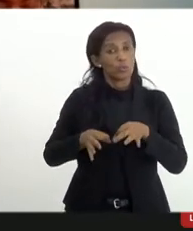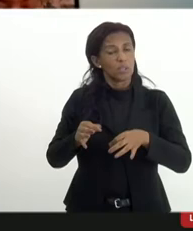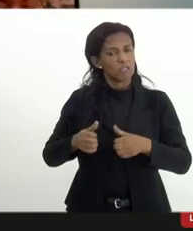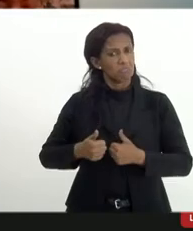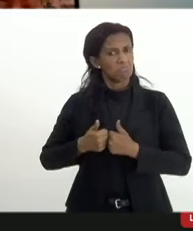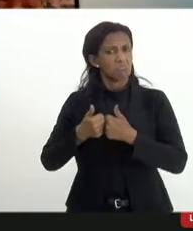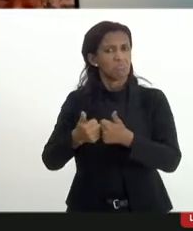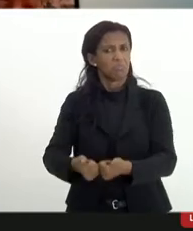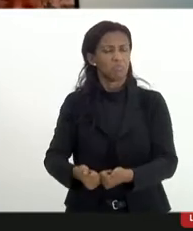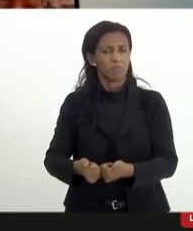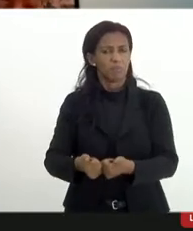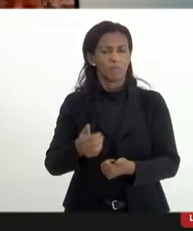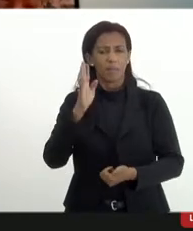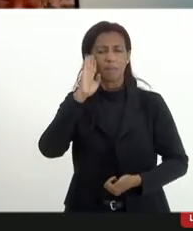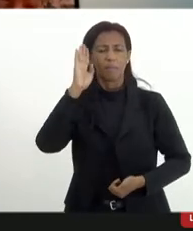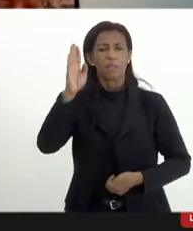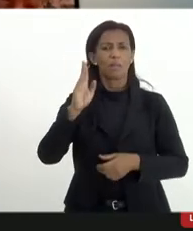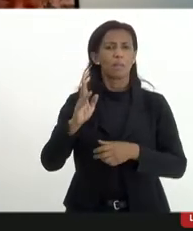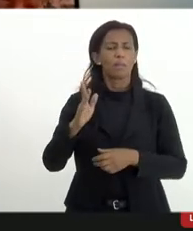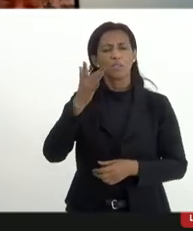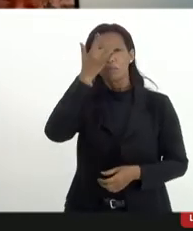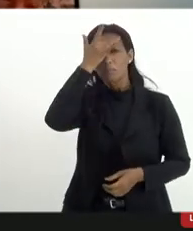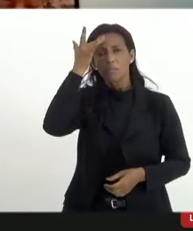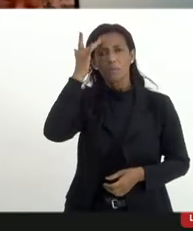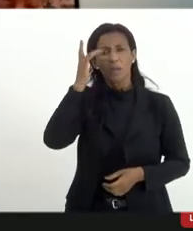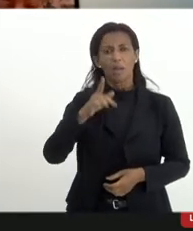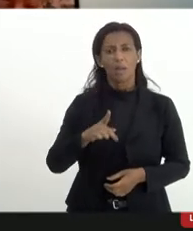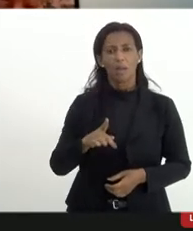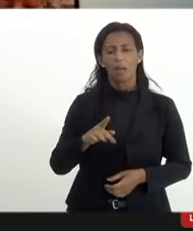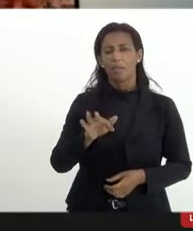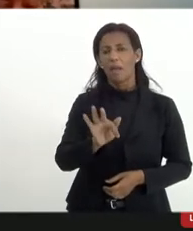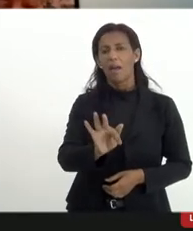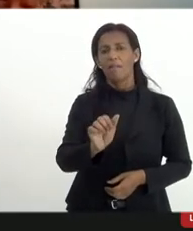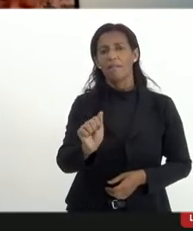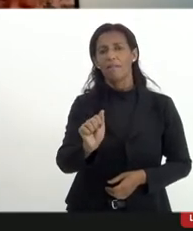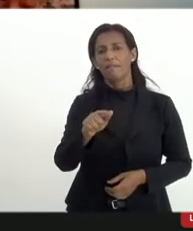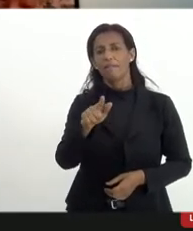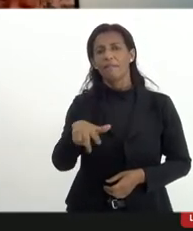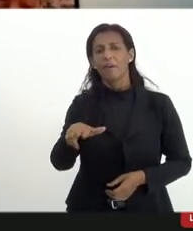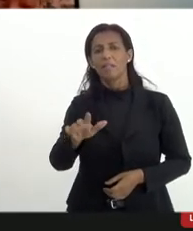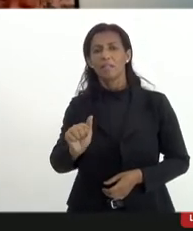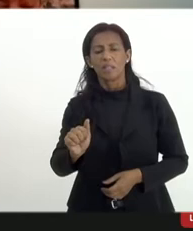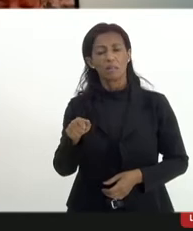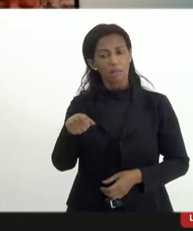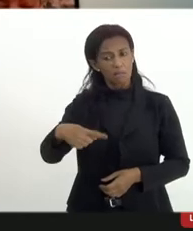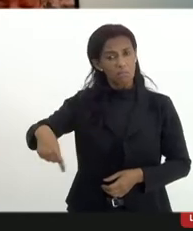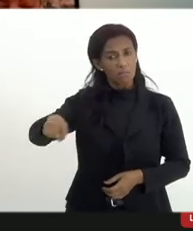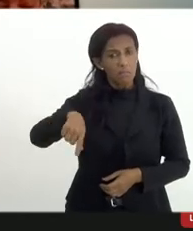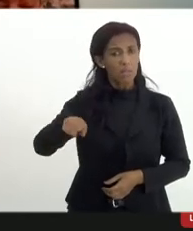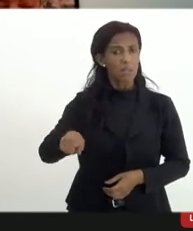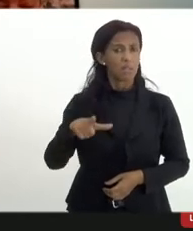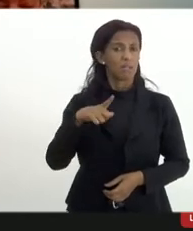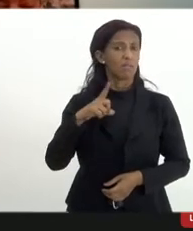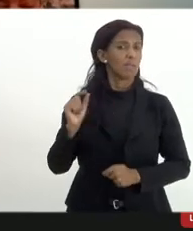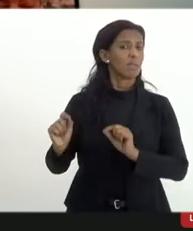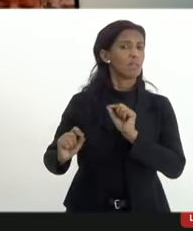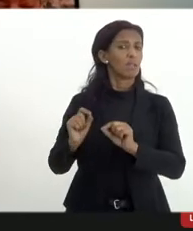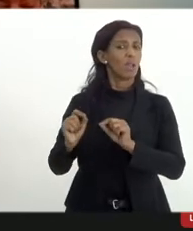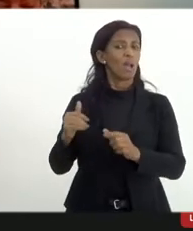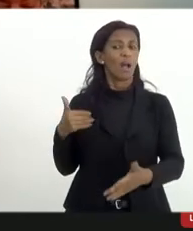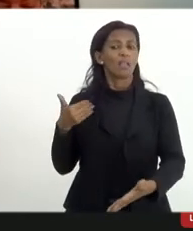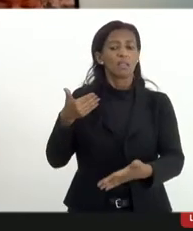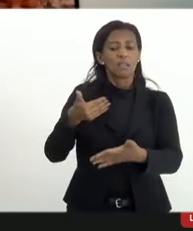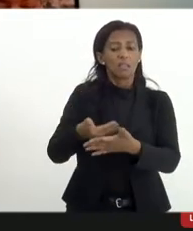grande, principalmente para o pessoal da Fazenda, que vai ter ali a noção do que ele, até onde que eles podem